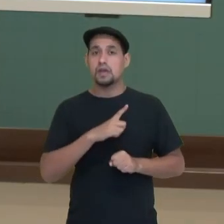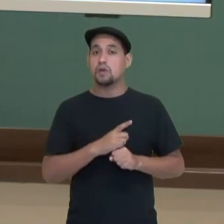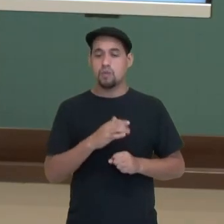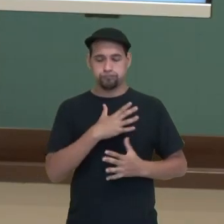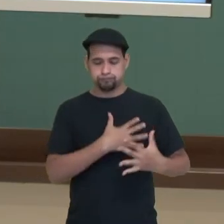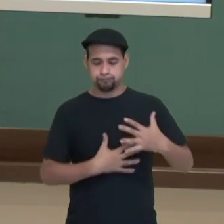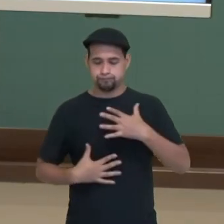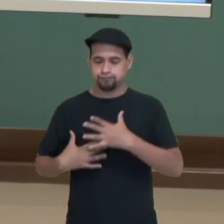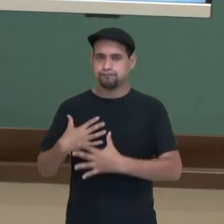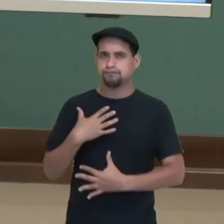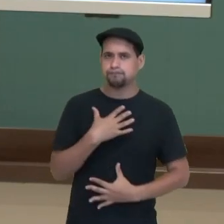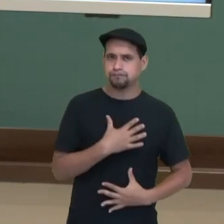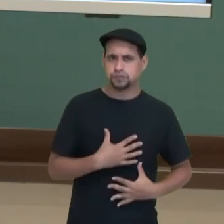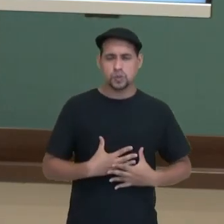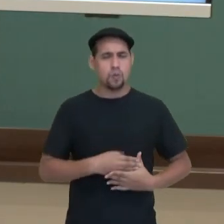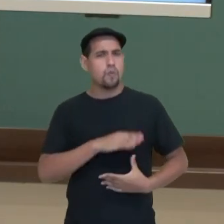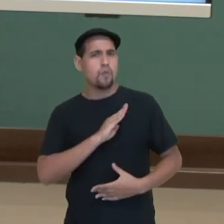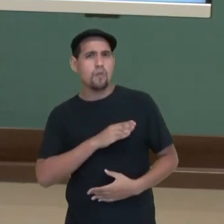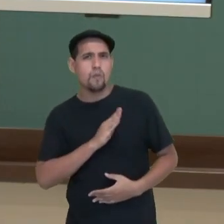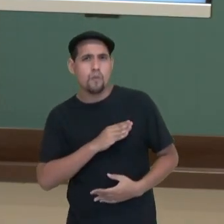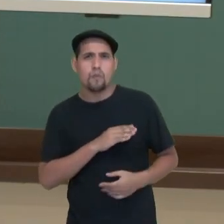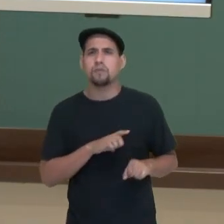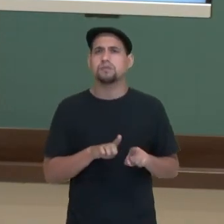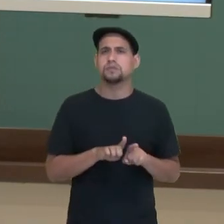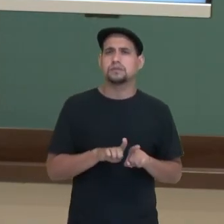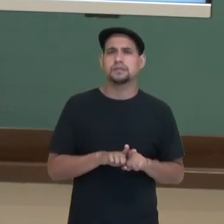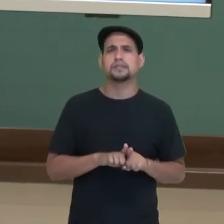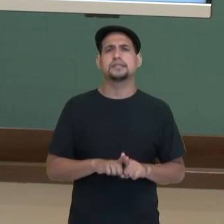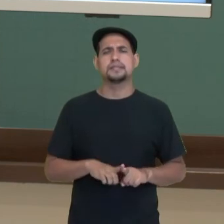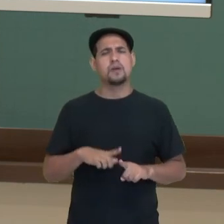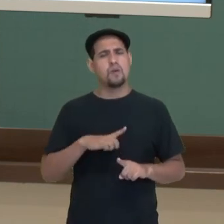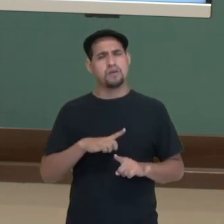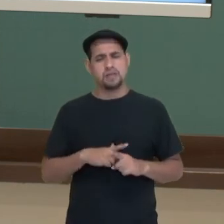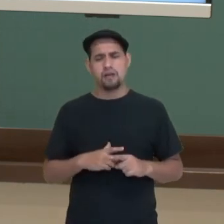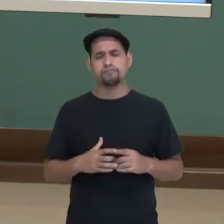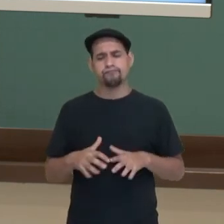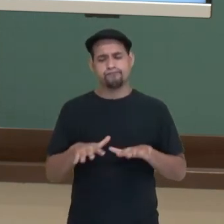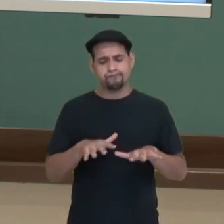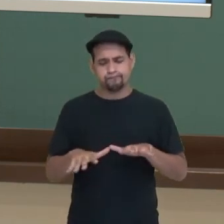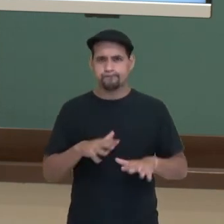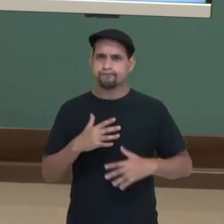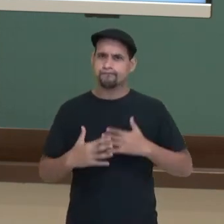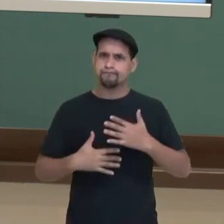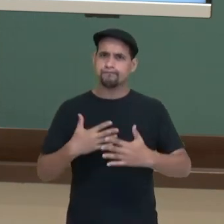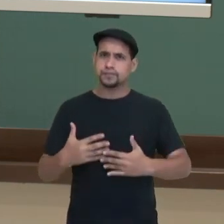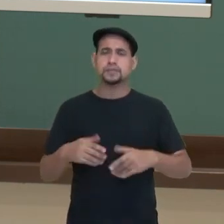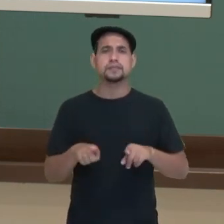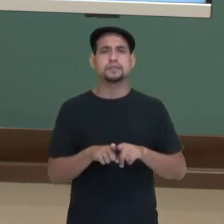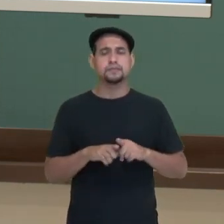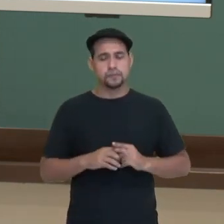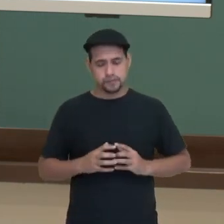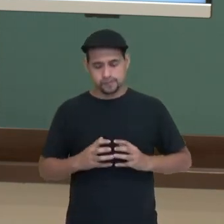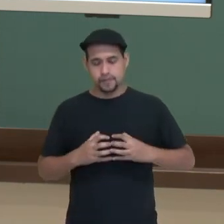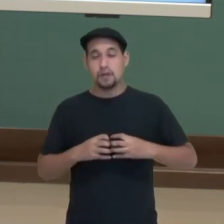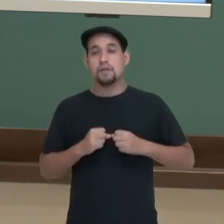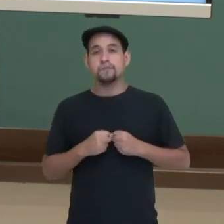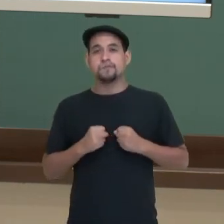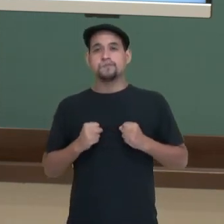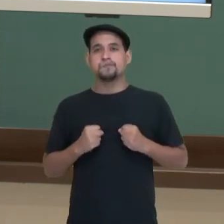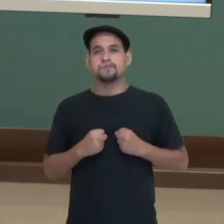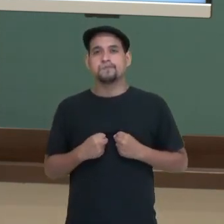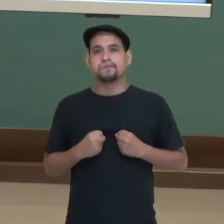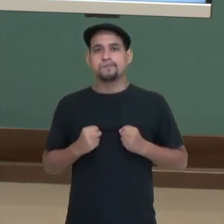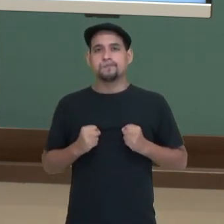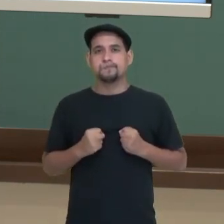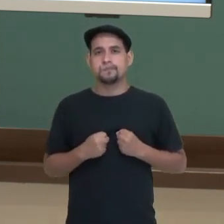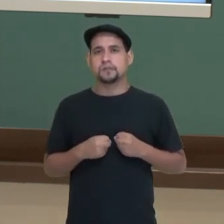órgãos, né? O intestino, o coração, né? Eles estão se movimentando, né? O diafragma para a gente respirar. Ele